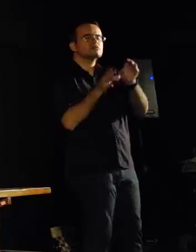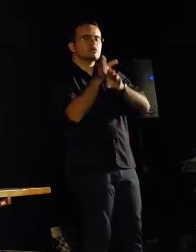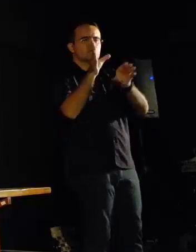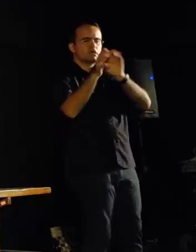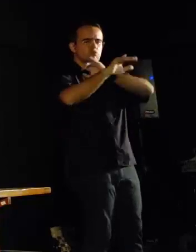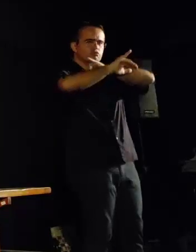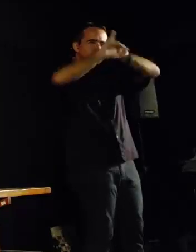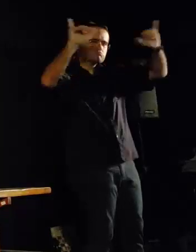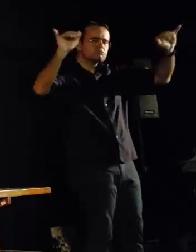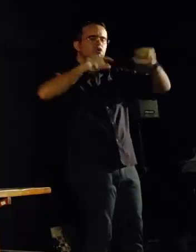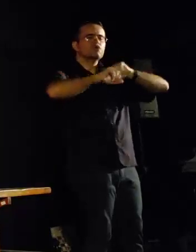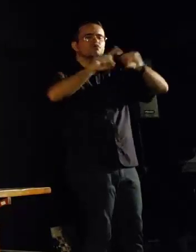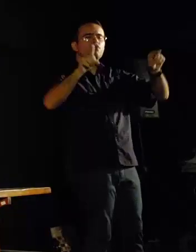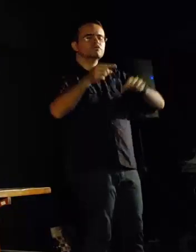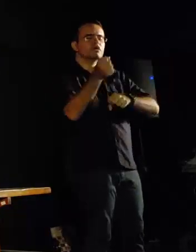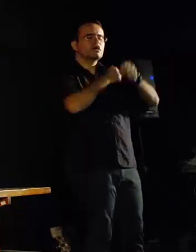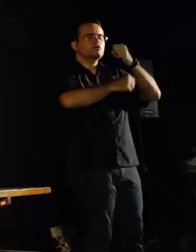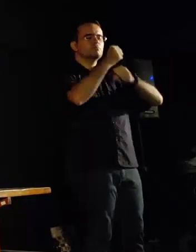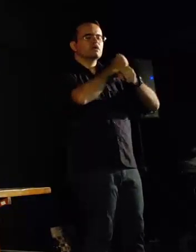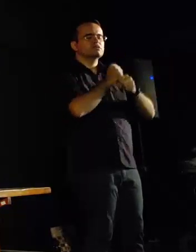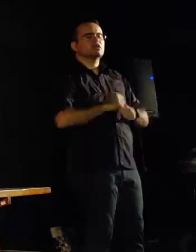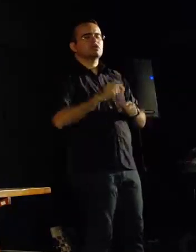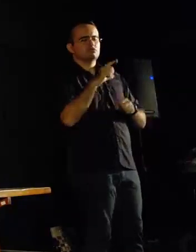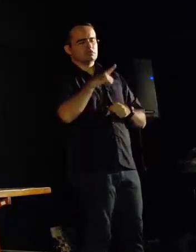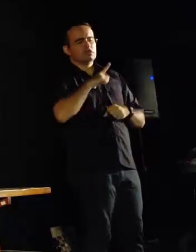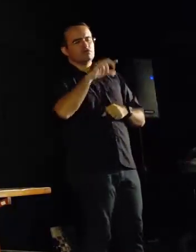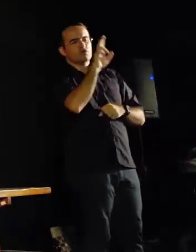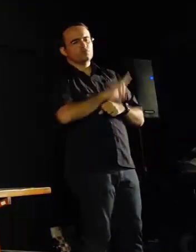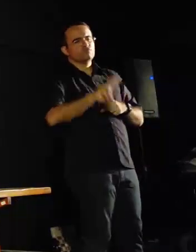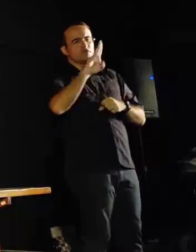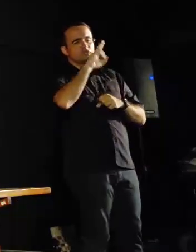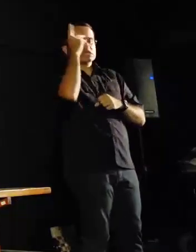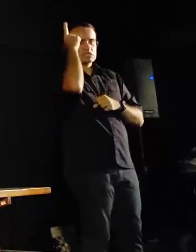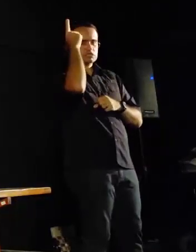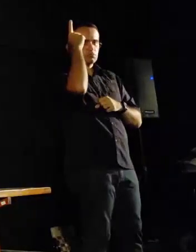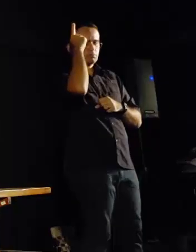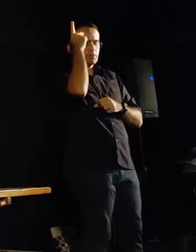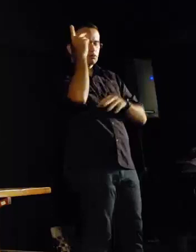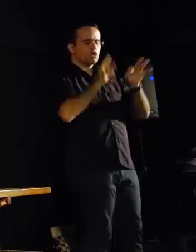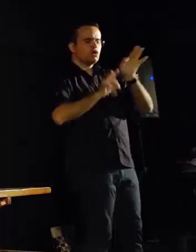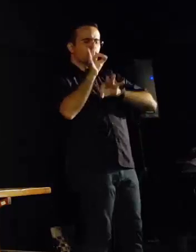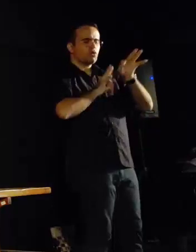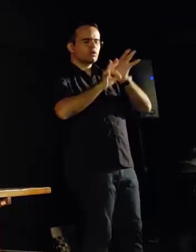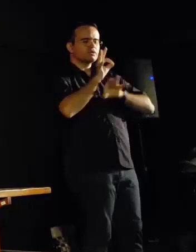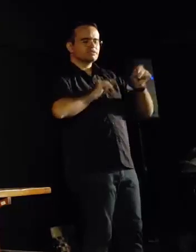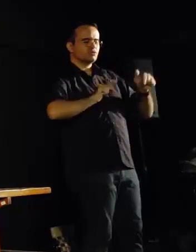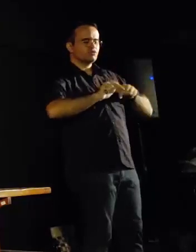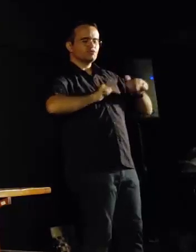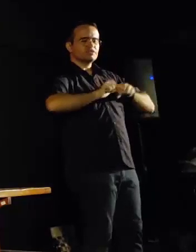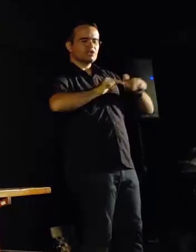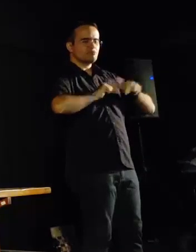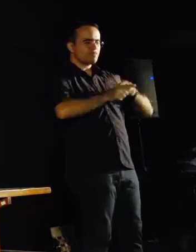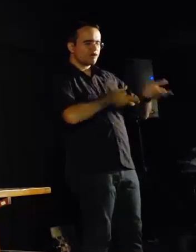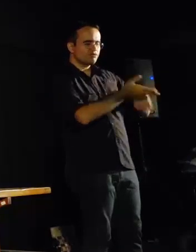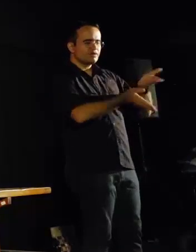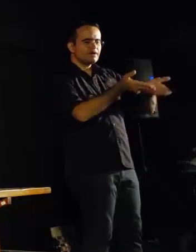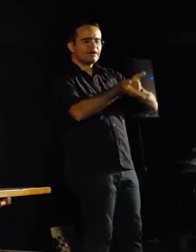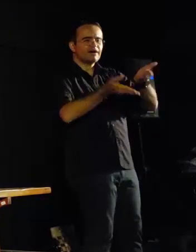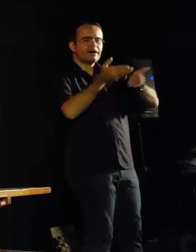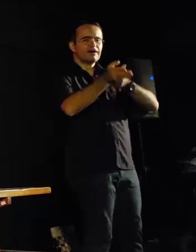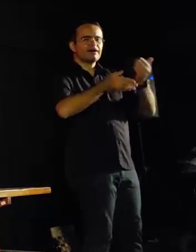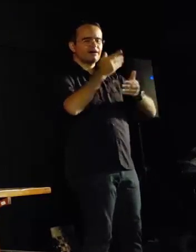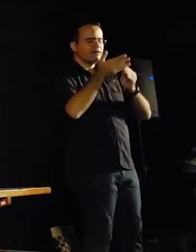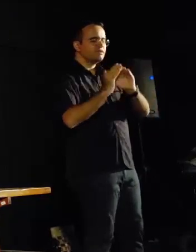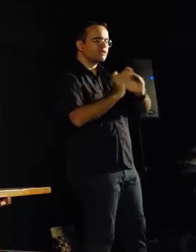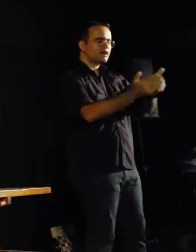nós, da Universidade de São Paulo, nós organizamos uma dinâmica de trabalho junto à periferia. Então, nossos